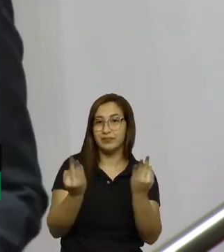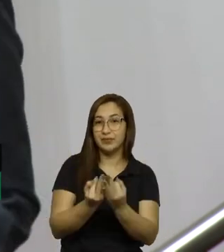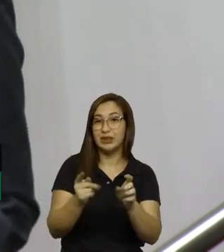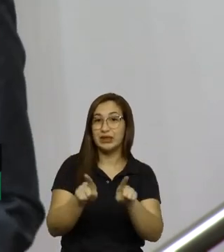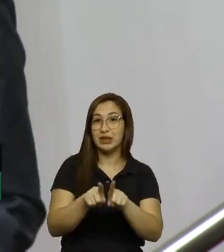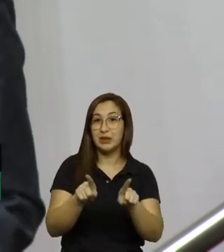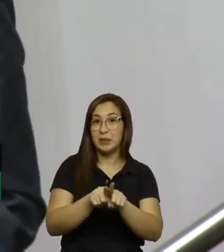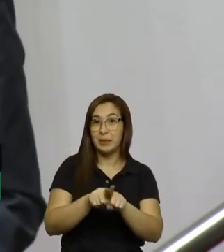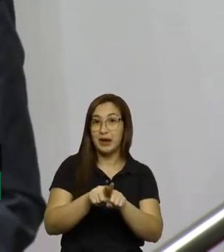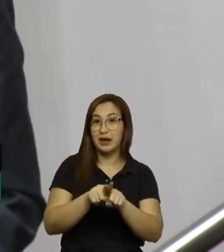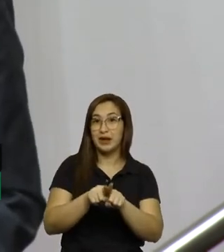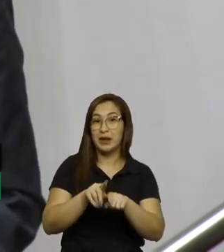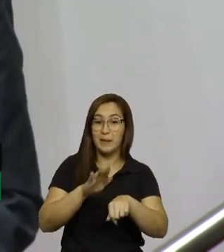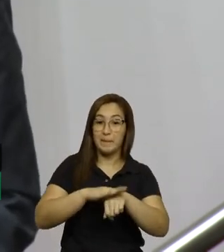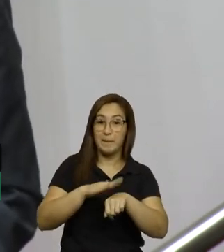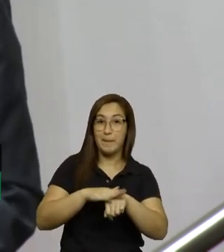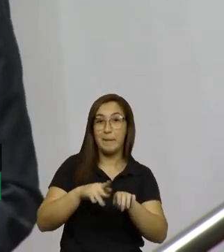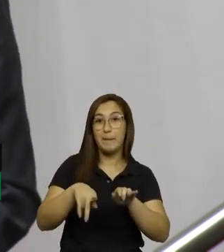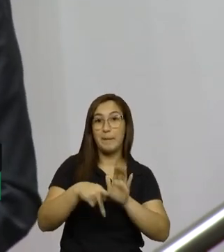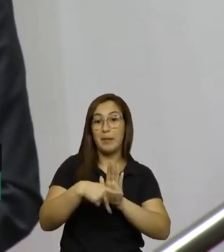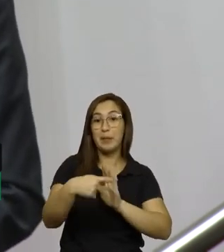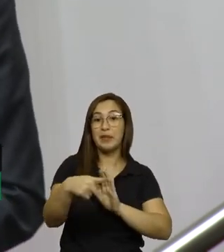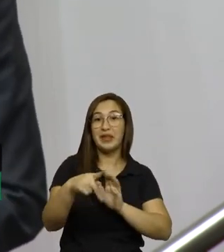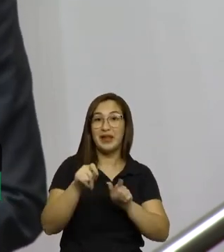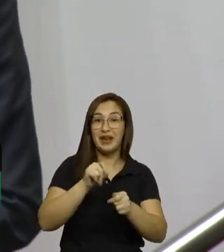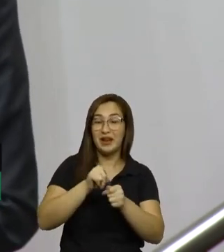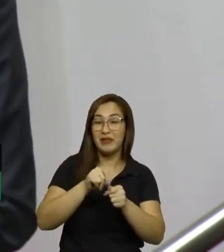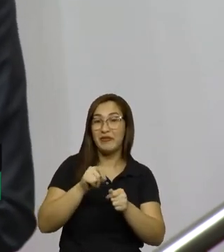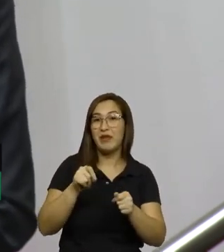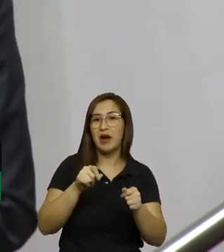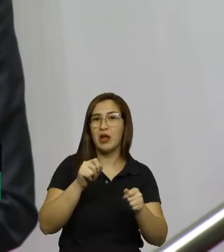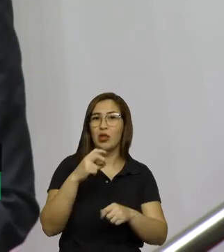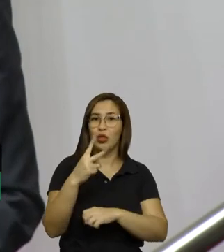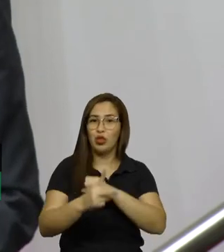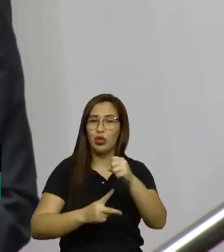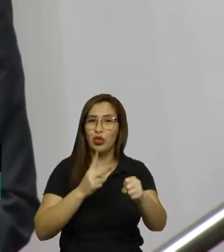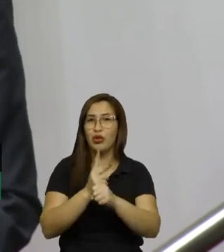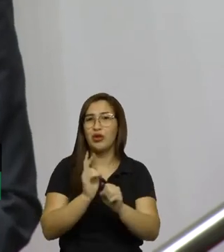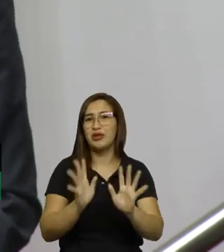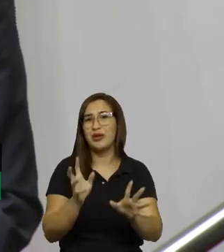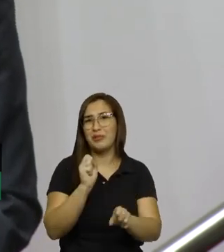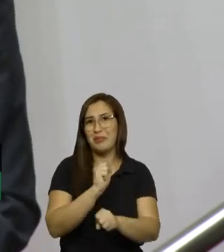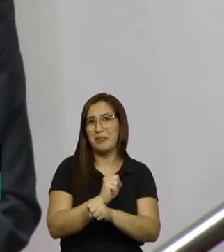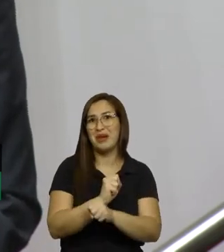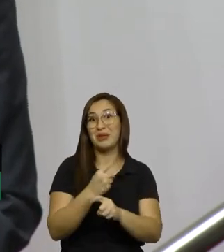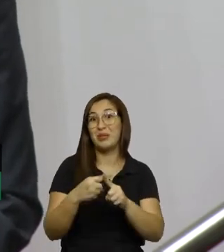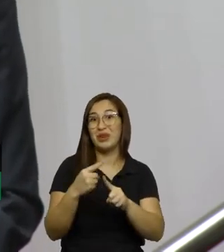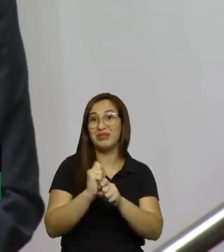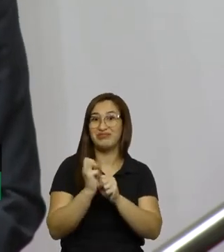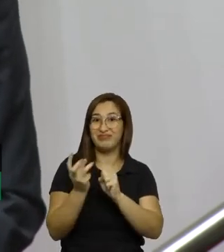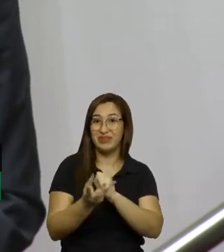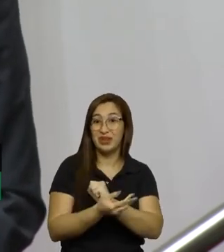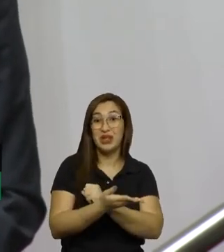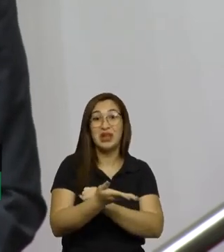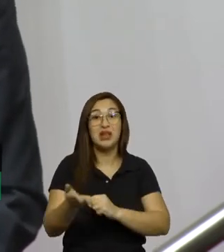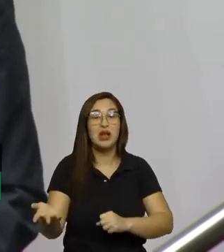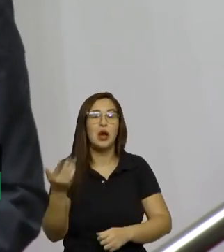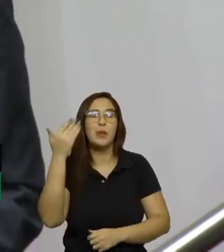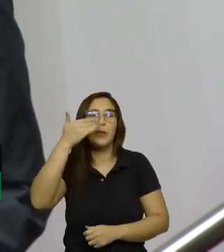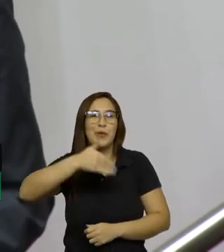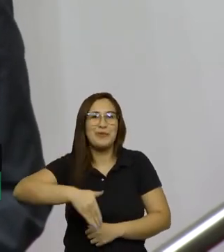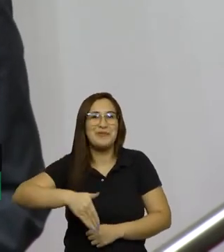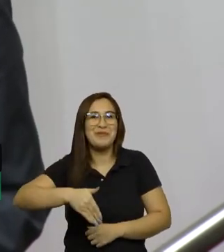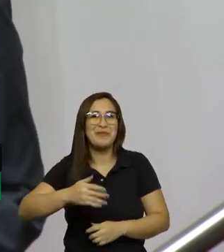artesanato. São 2 anos parados por conta da pandemia. Eles estão retomando e prometem uma grande